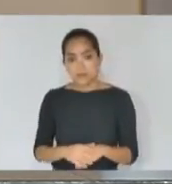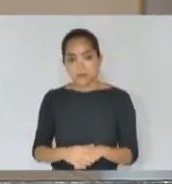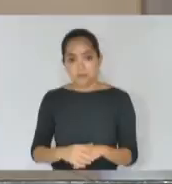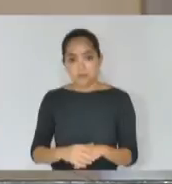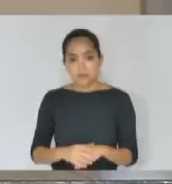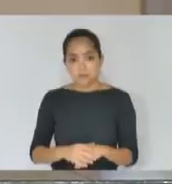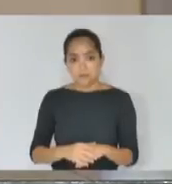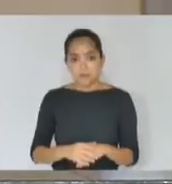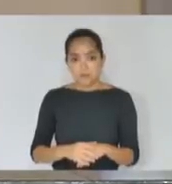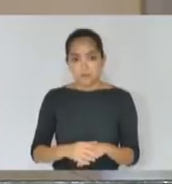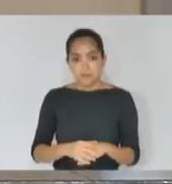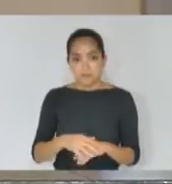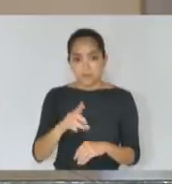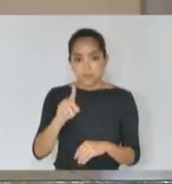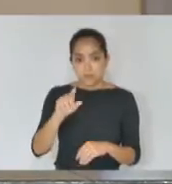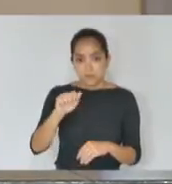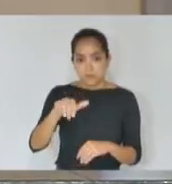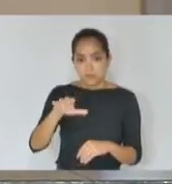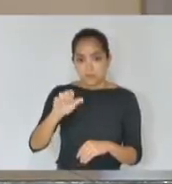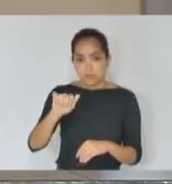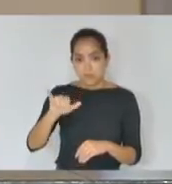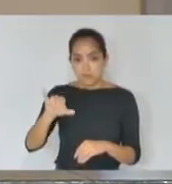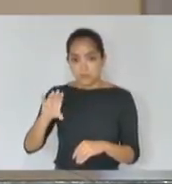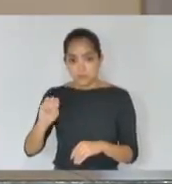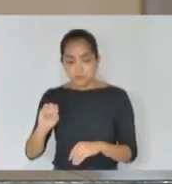Procópio Damásio, pelo ato de bravura